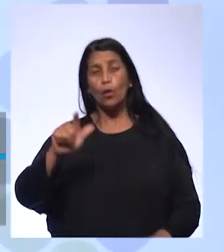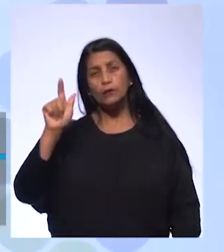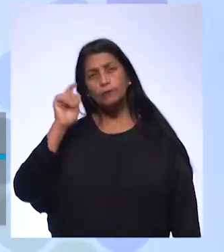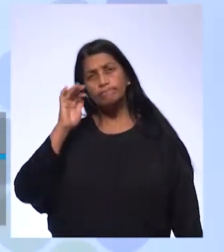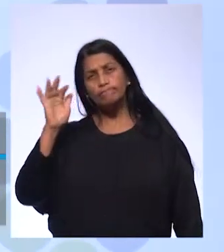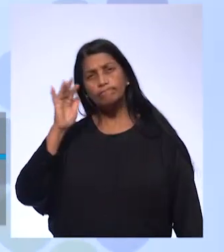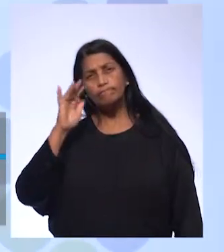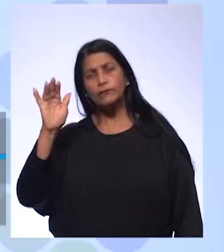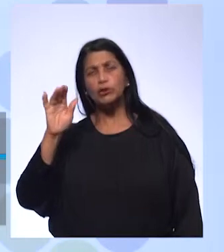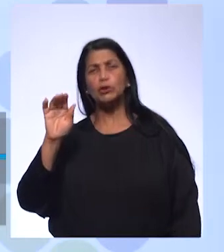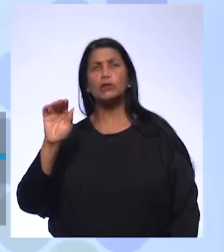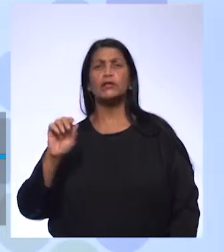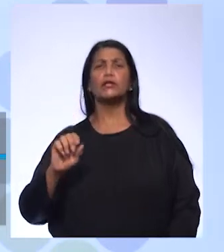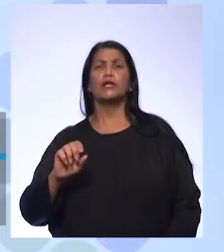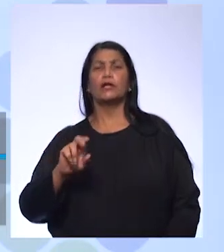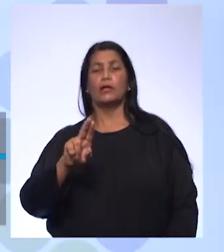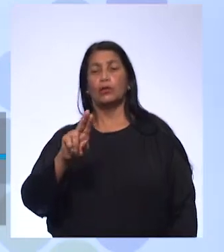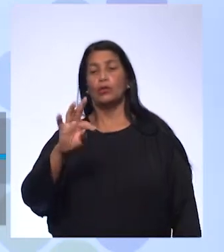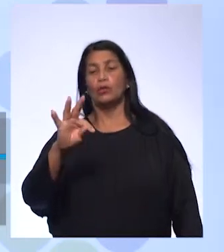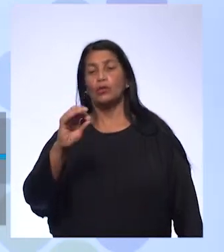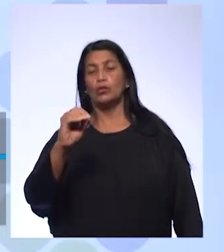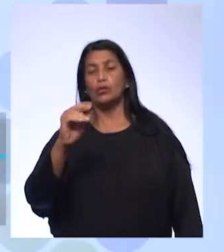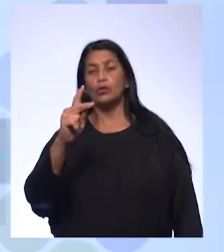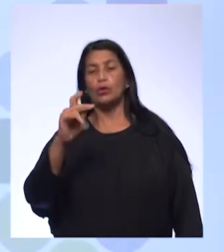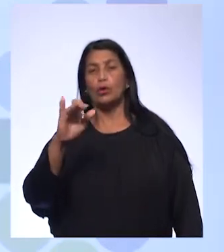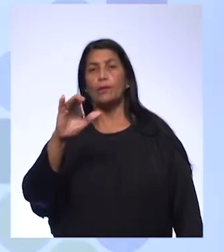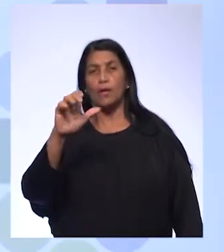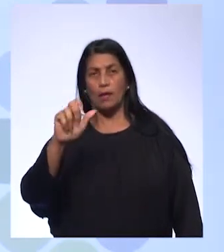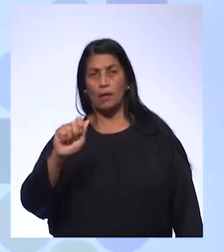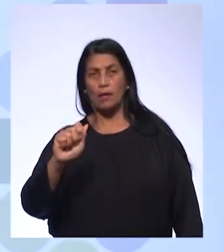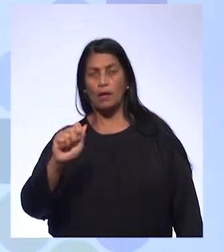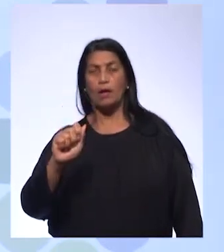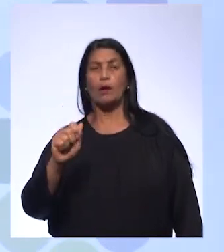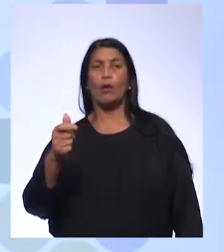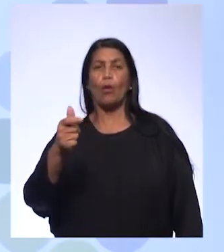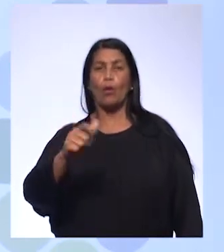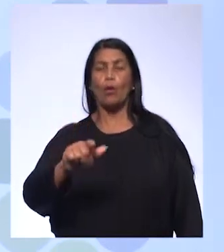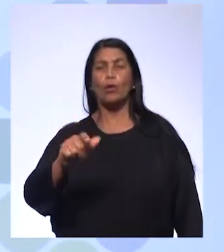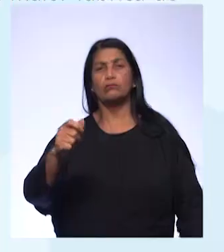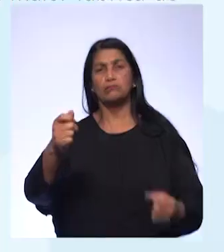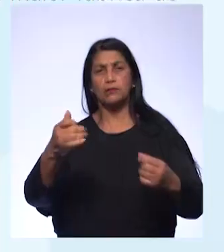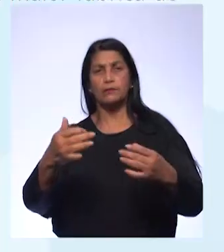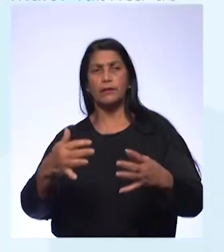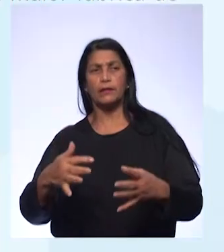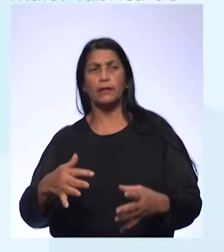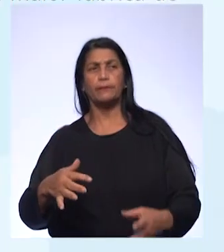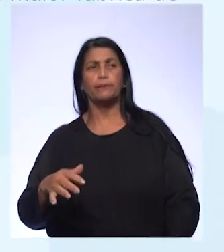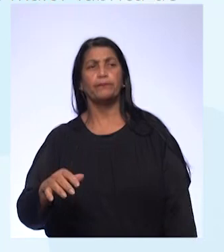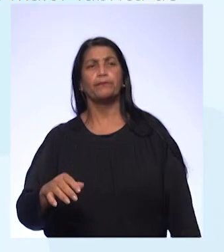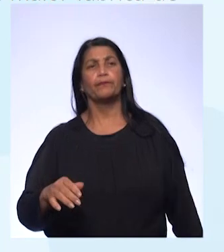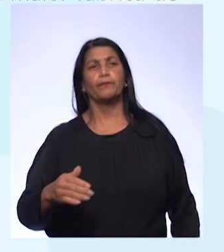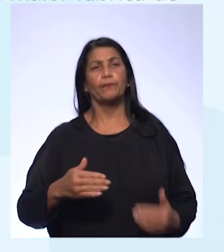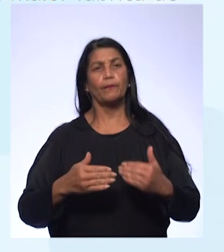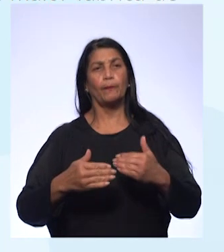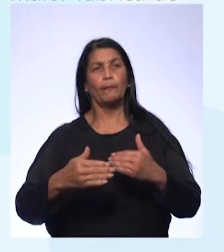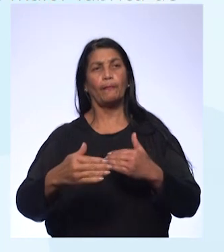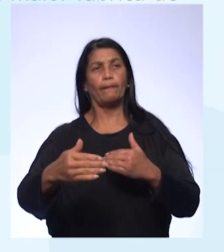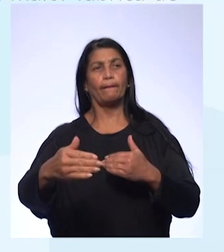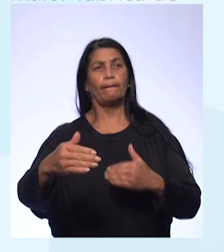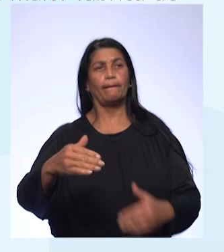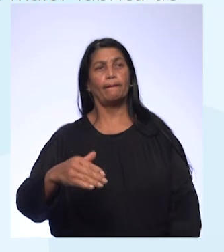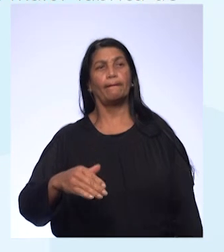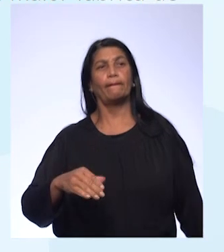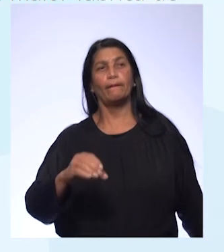de socialista utópico, agora com Robert Owen. Essa é um pouco mais factível, vocês vão ver aí, tá? O